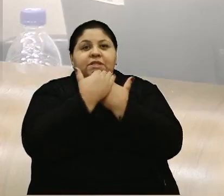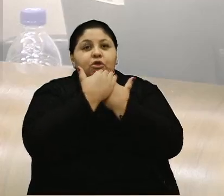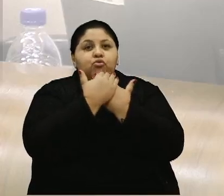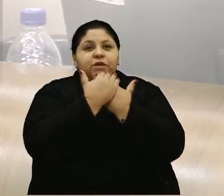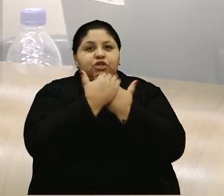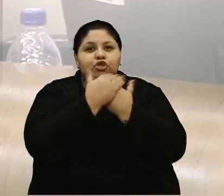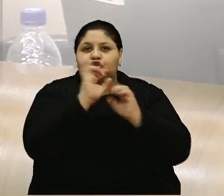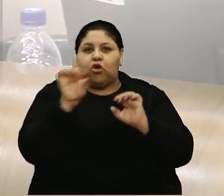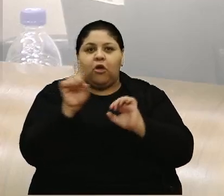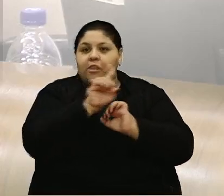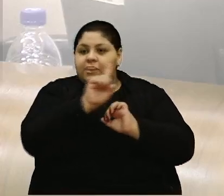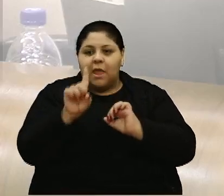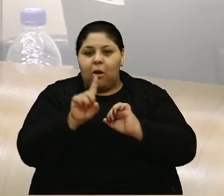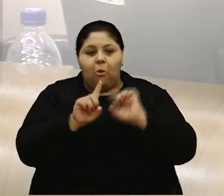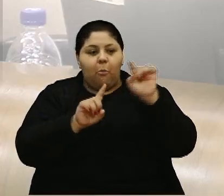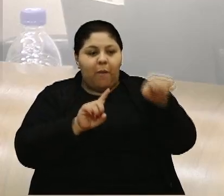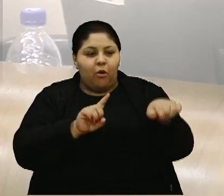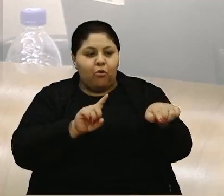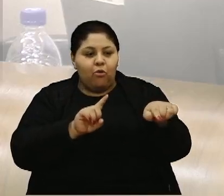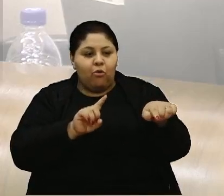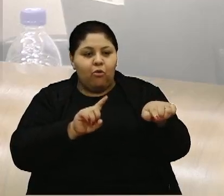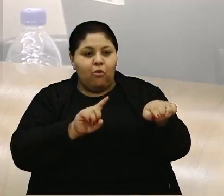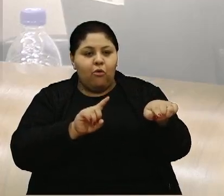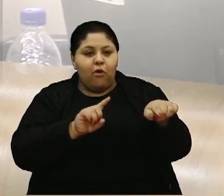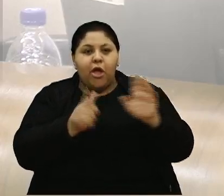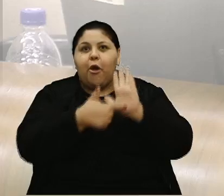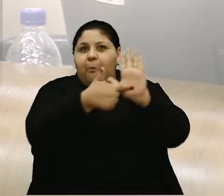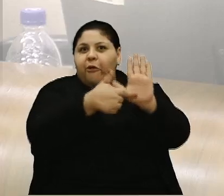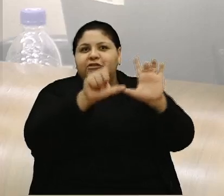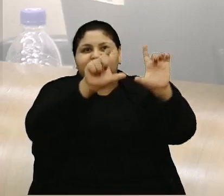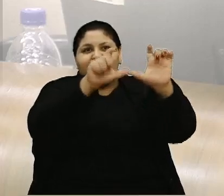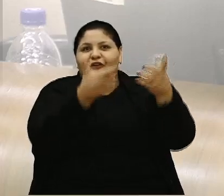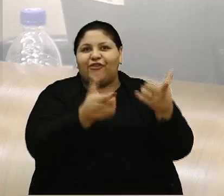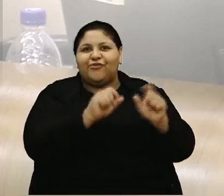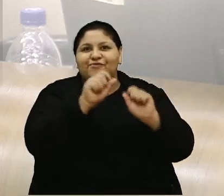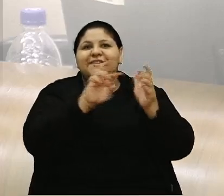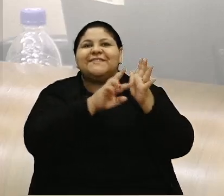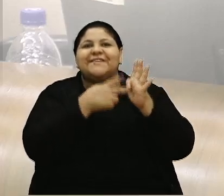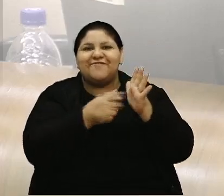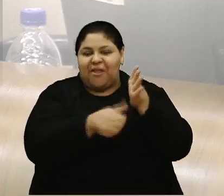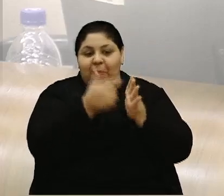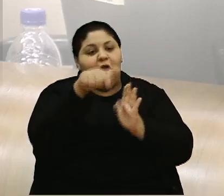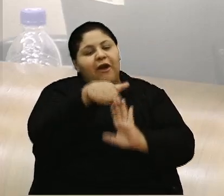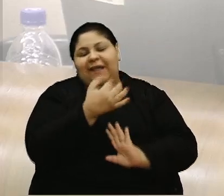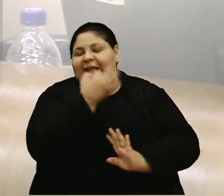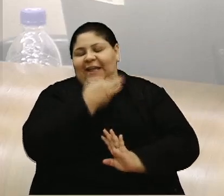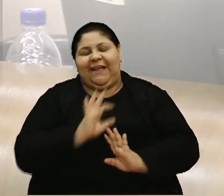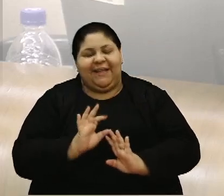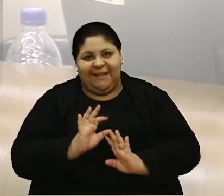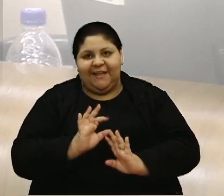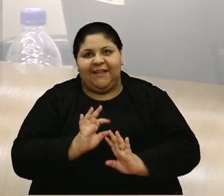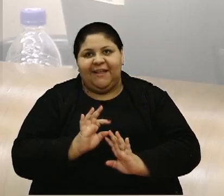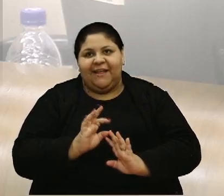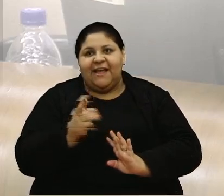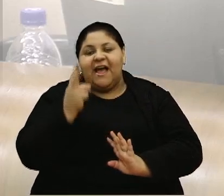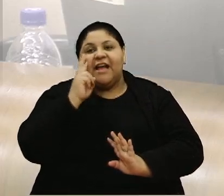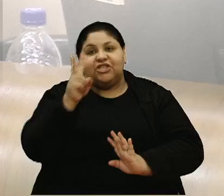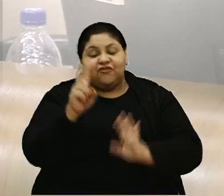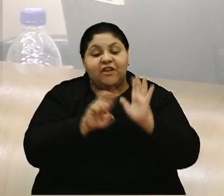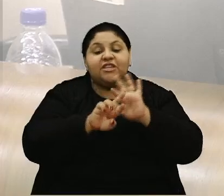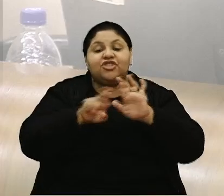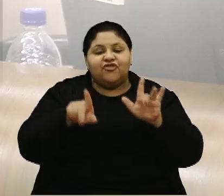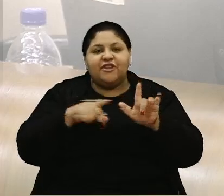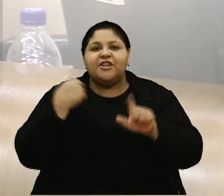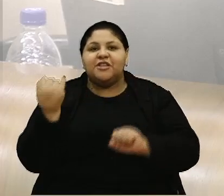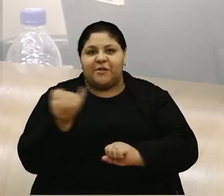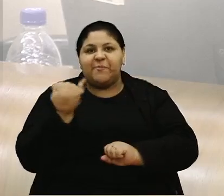aqui. Esse é Bauru. Né? Se na sua cidade é um sanduíche, é diferente. Então, né, a gente vê a especificidade e a importância